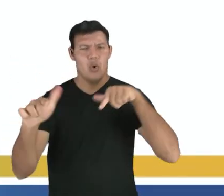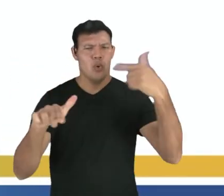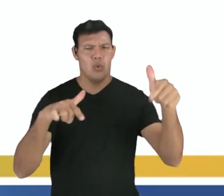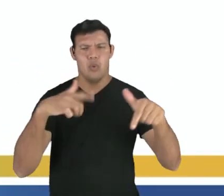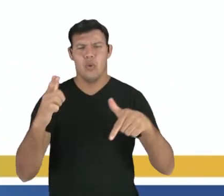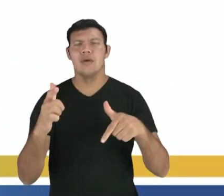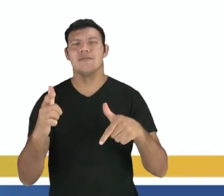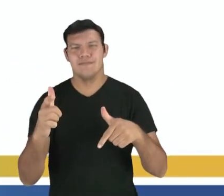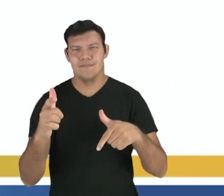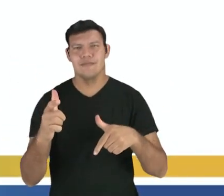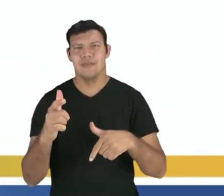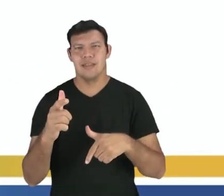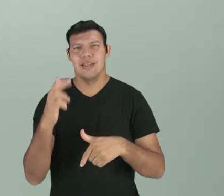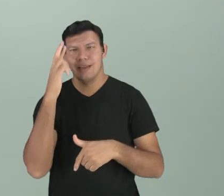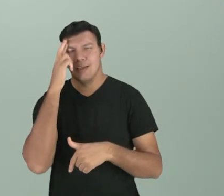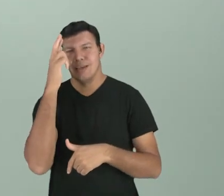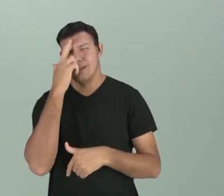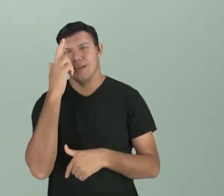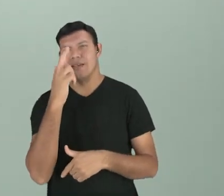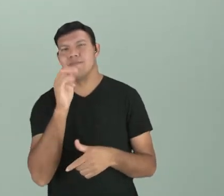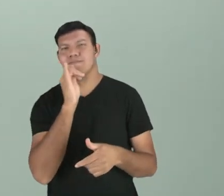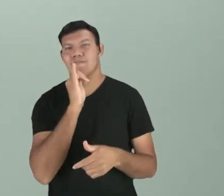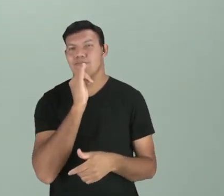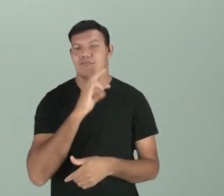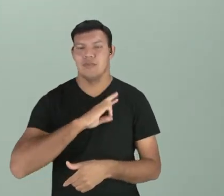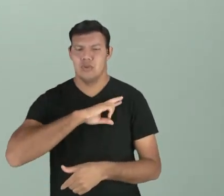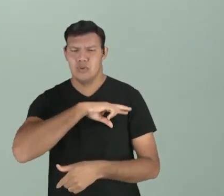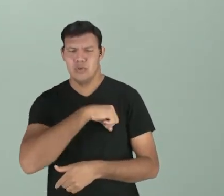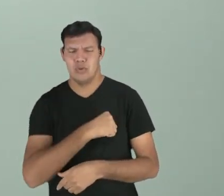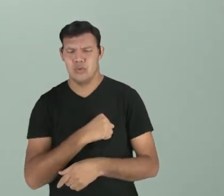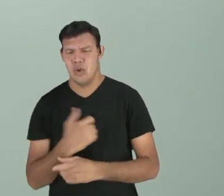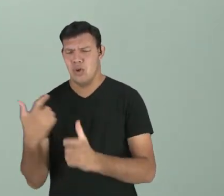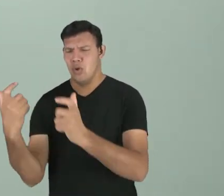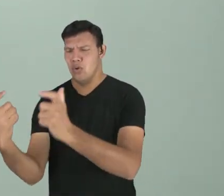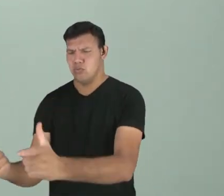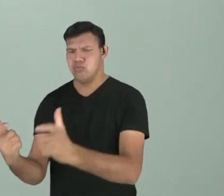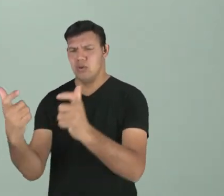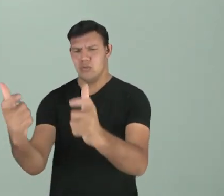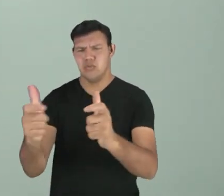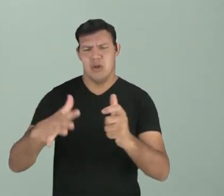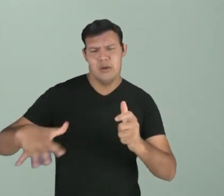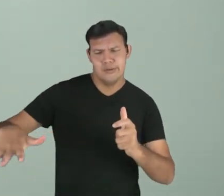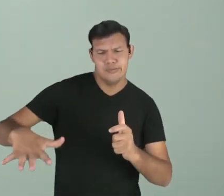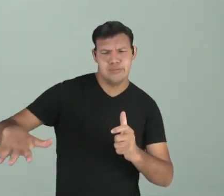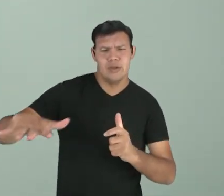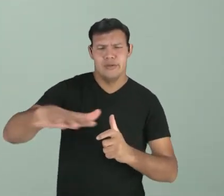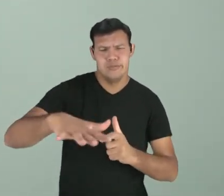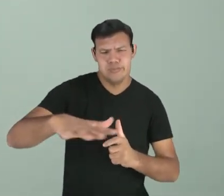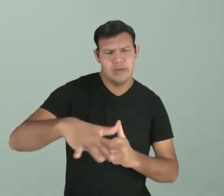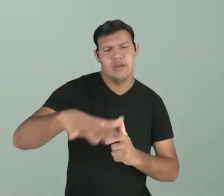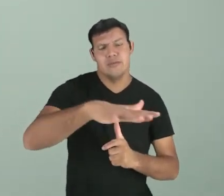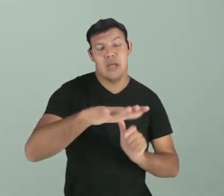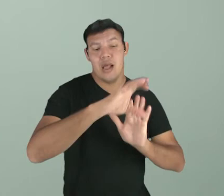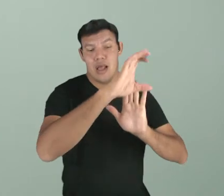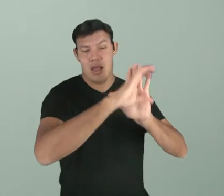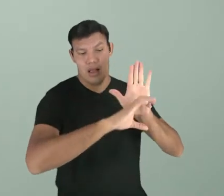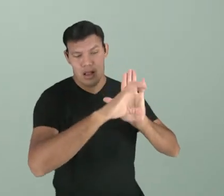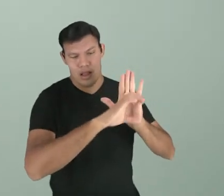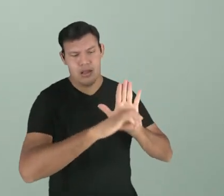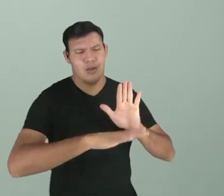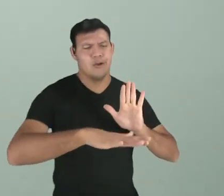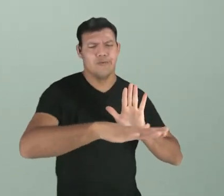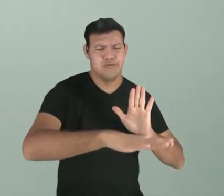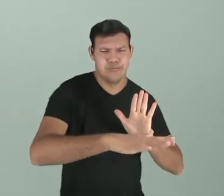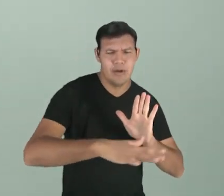romance acontece em vários ambientes é por ser uma narrativa longa então ali capítulos não mostrar Ambientes